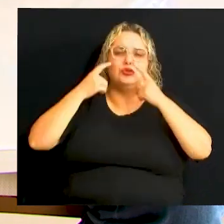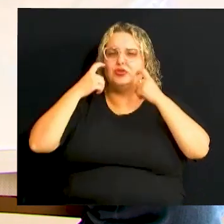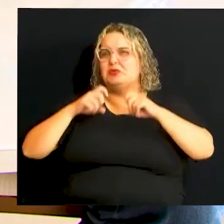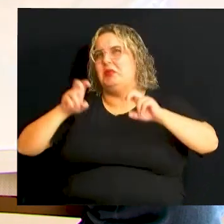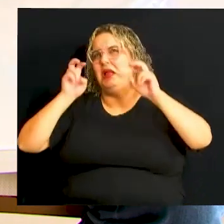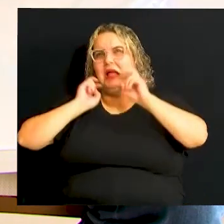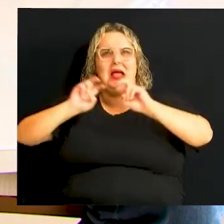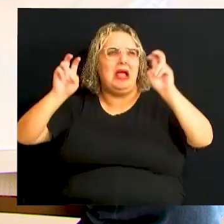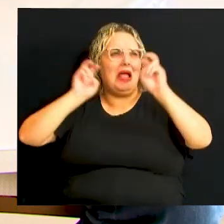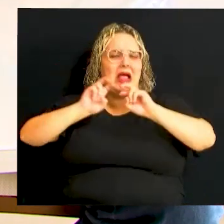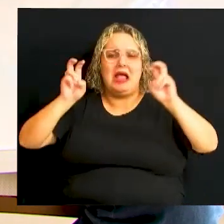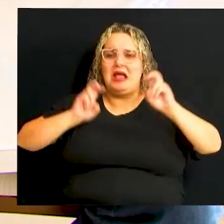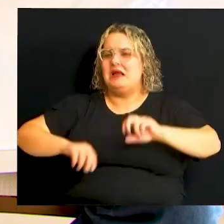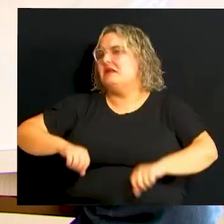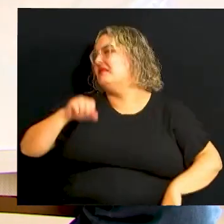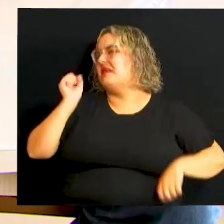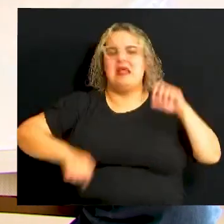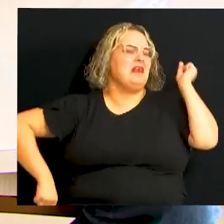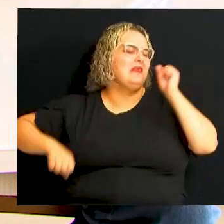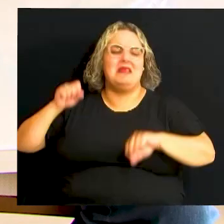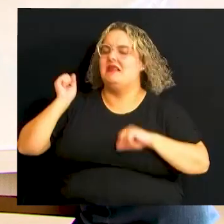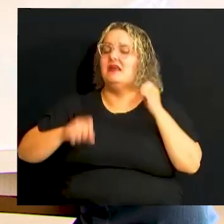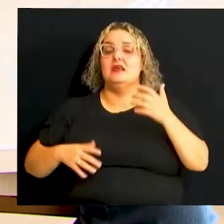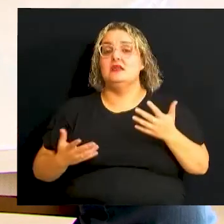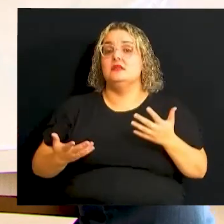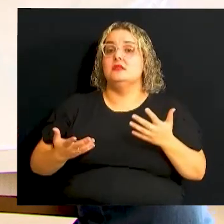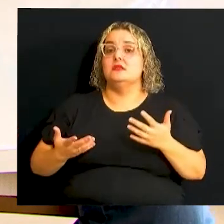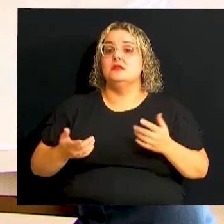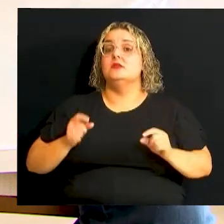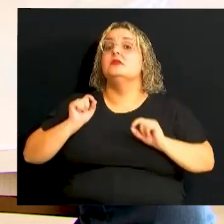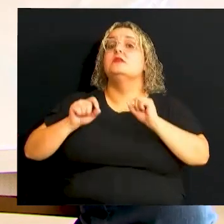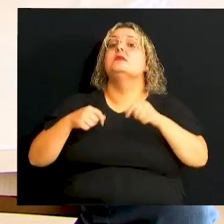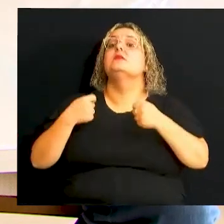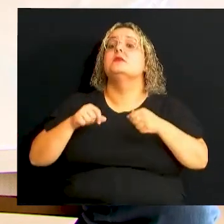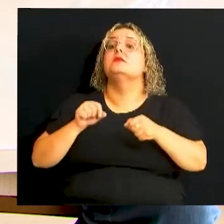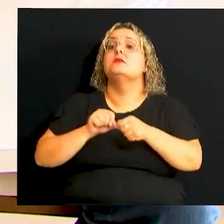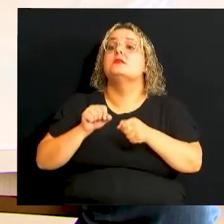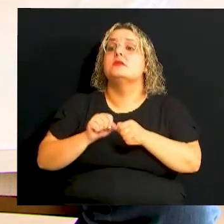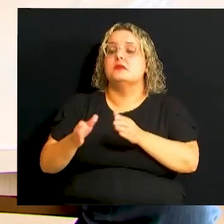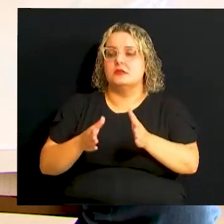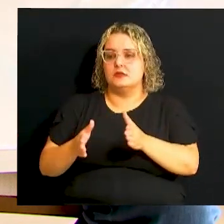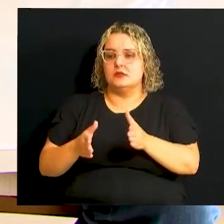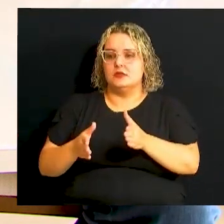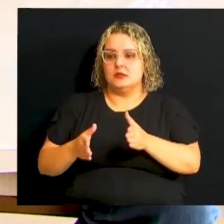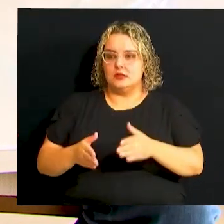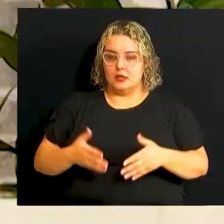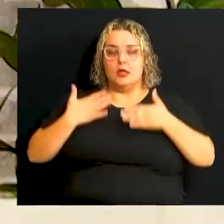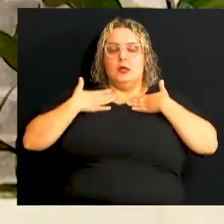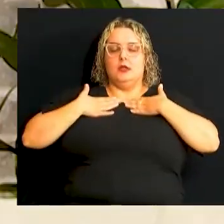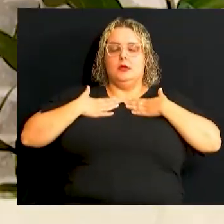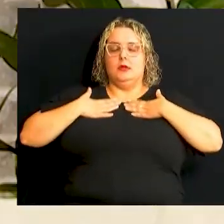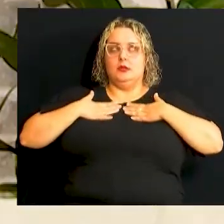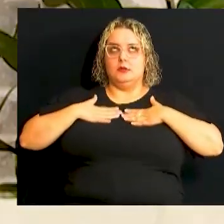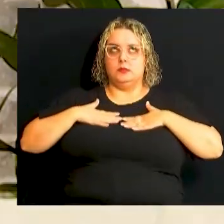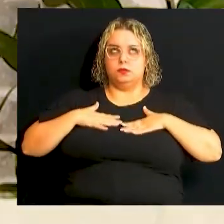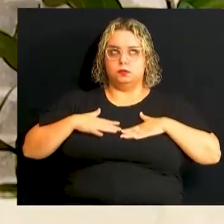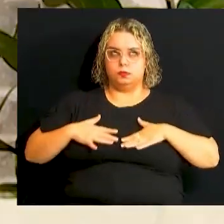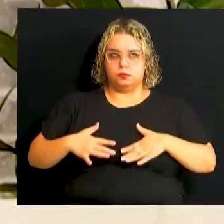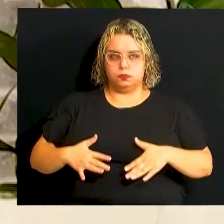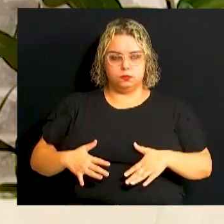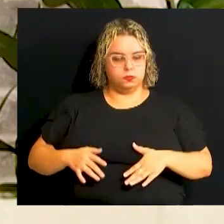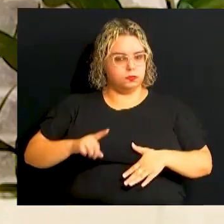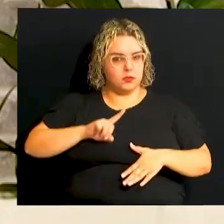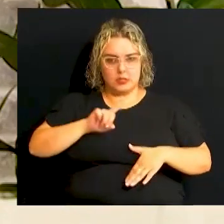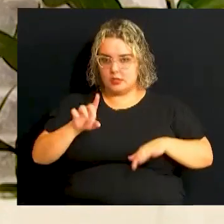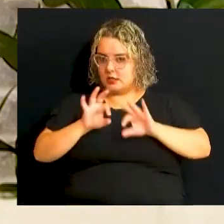vezes chorando, gritando, se debatendo. E o que eu preciso fazer nesse momento? Permanecer calmo, porque